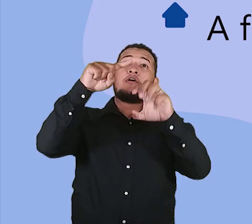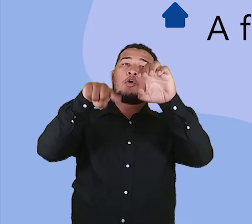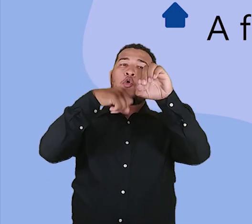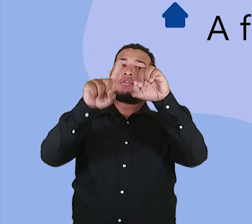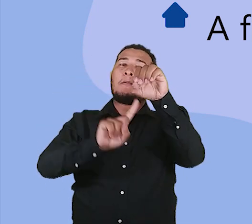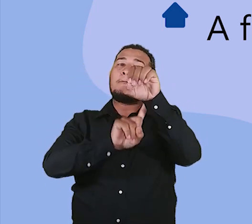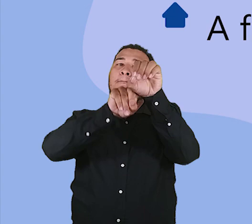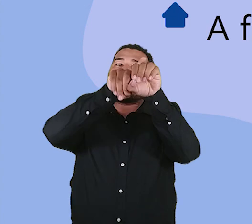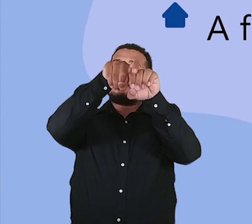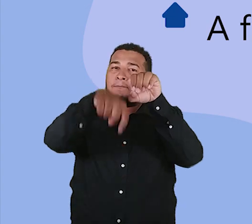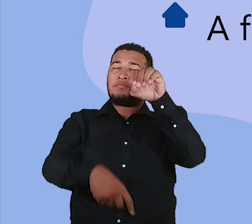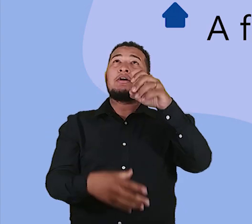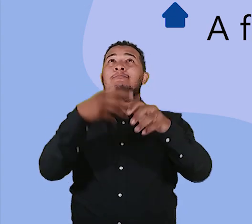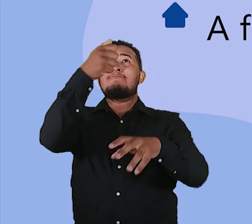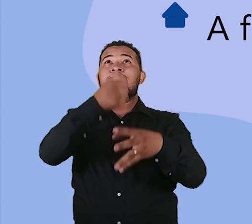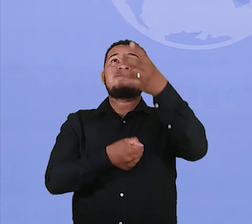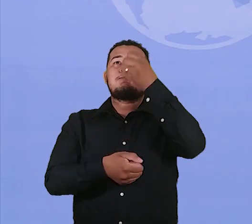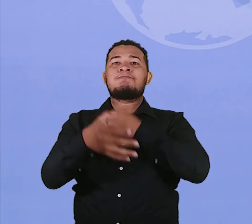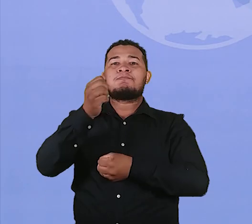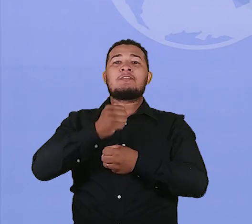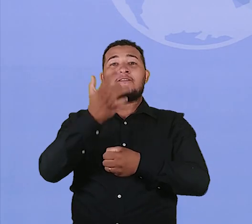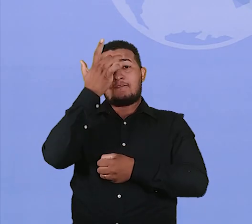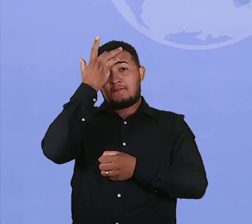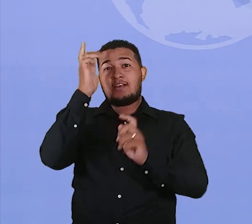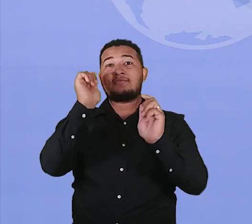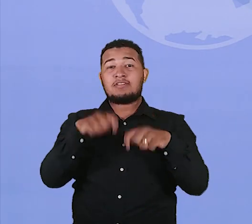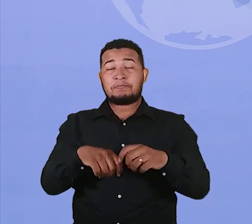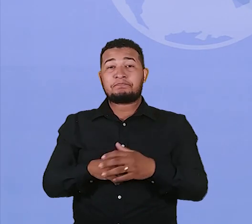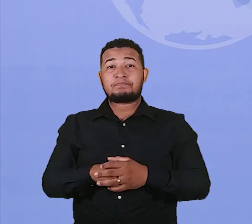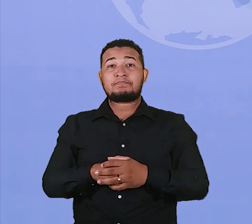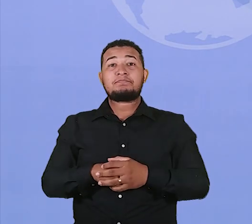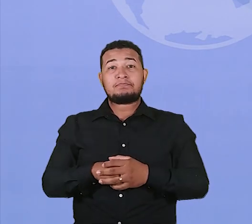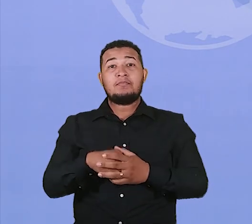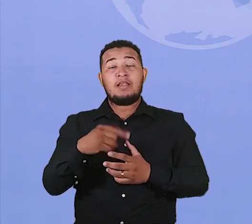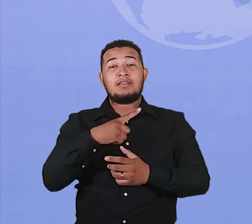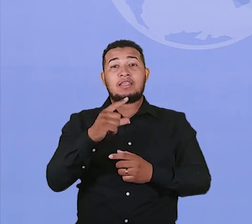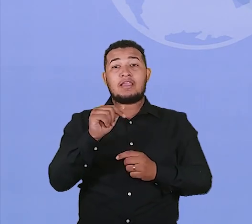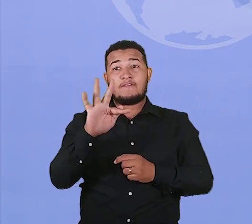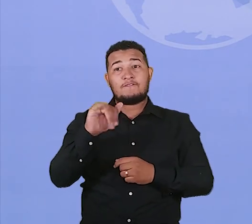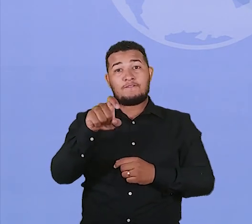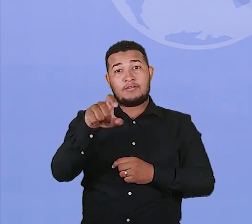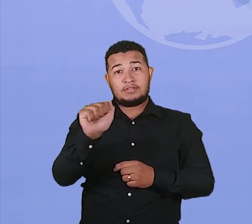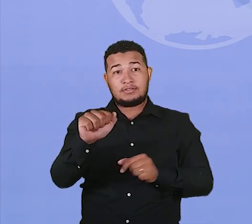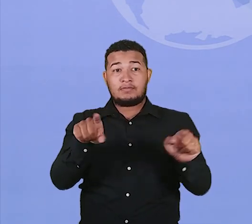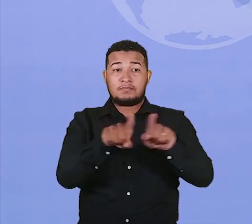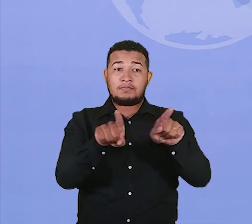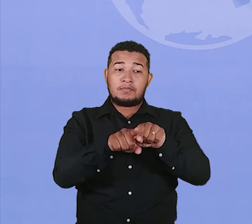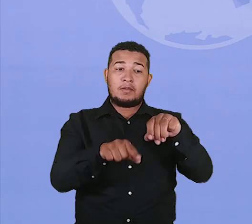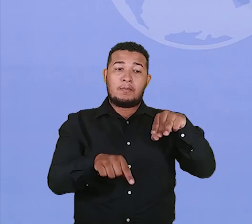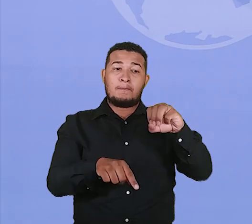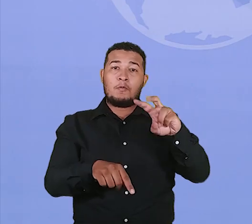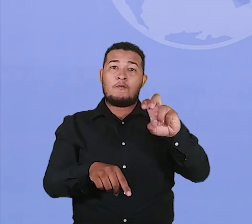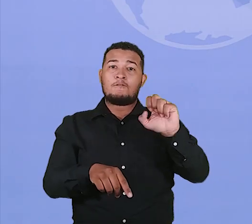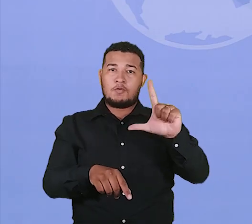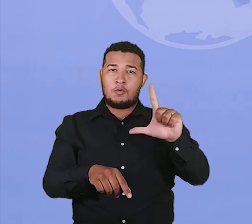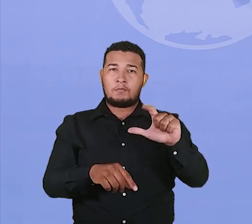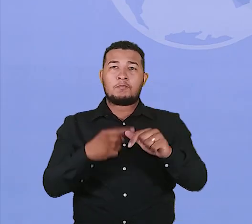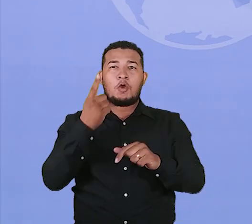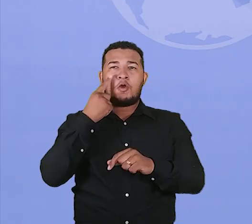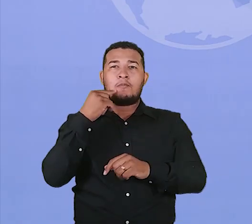tá gente tem dois tipos a rodando a pizza e arruda namora agora olha o exemplo